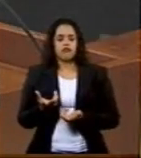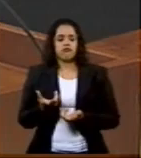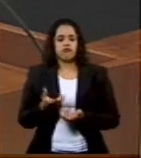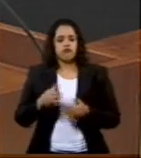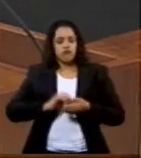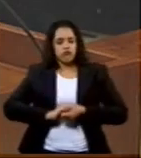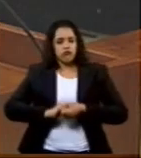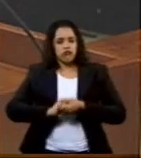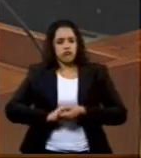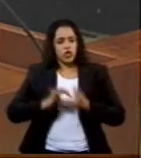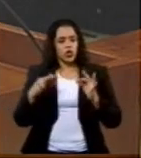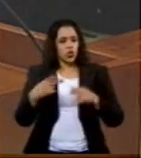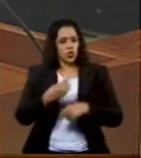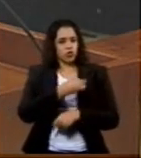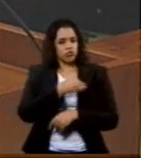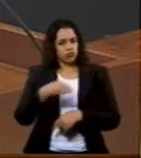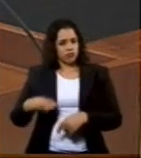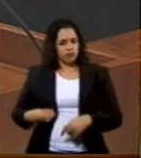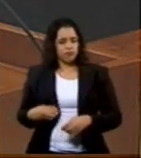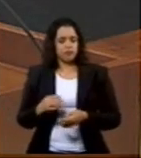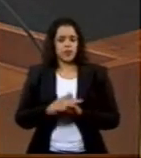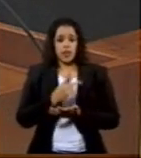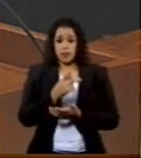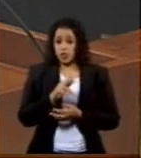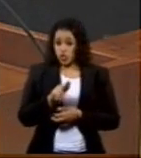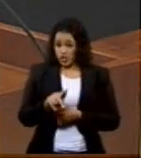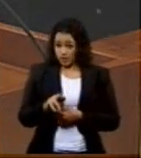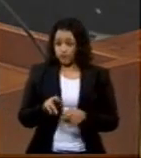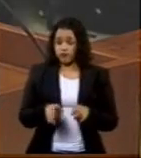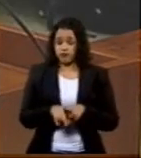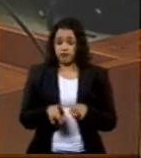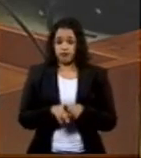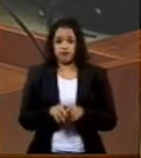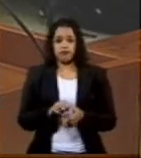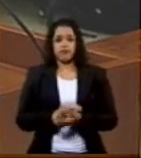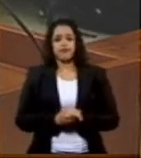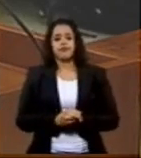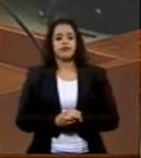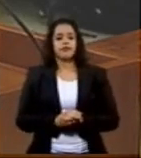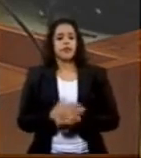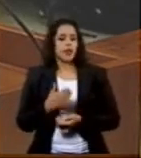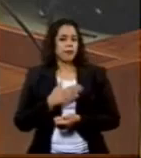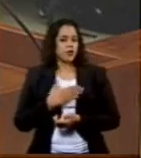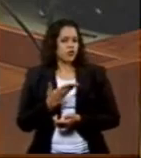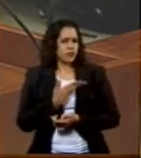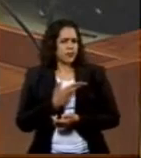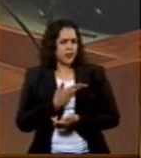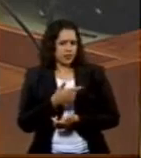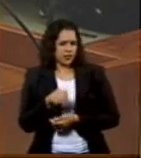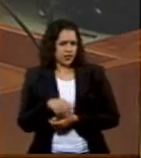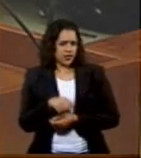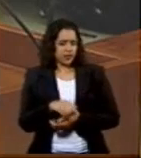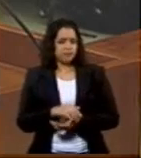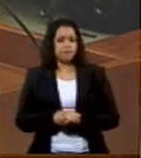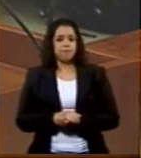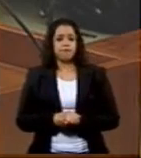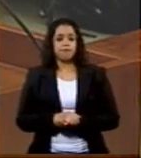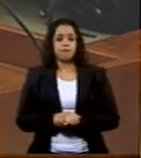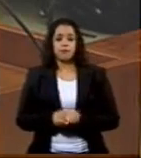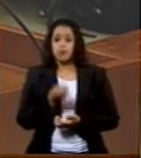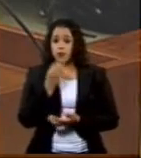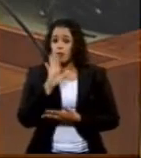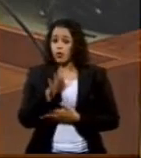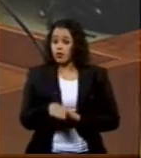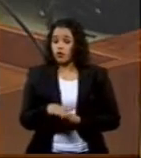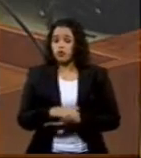ministras, ilustríssima procuradora-geral da República, aos meus pares aqui presentes, senhores e senhoras, boa